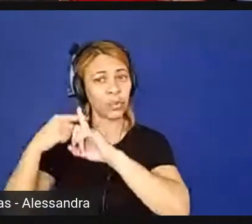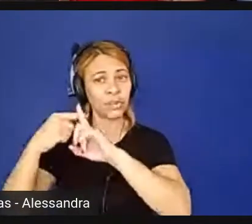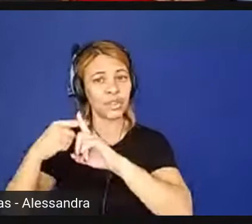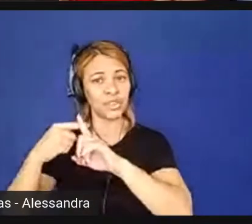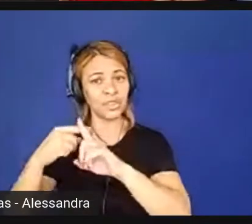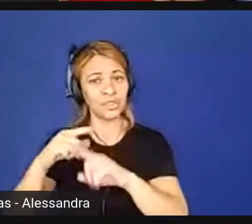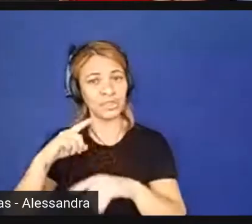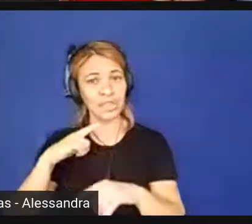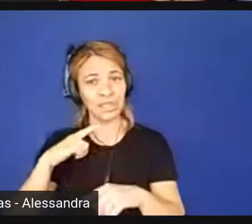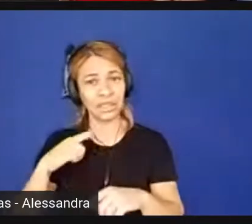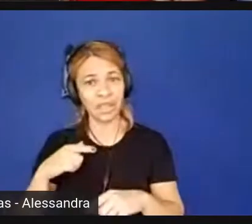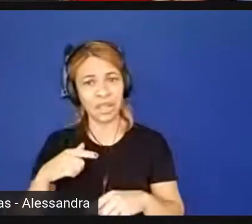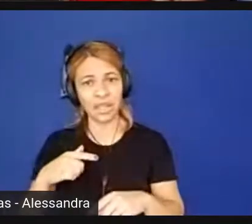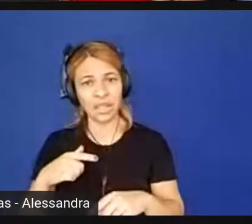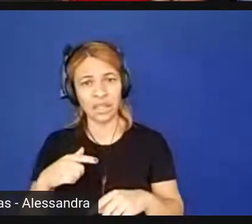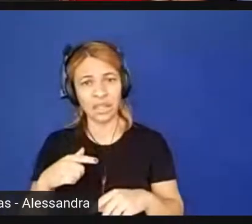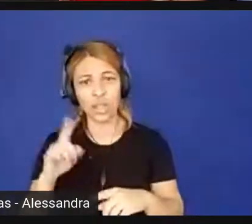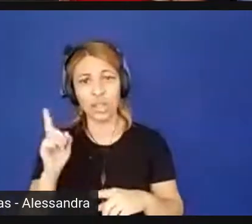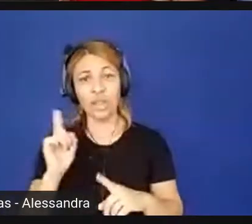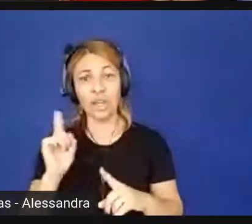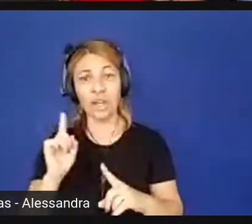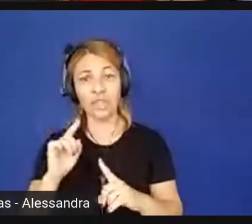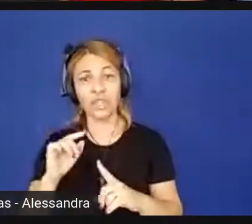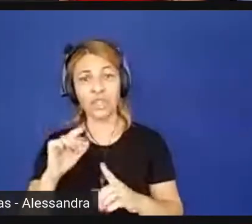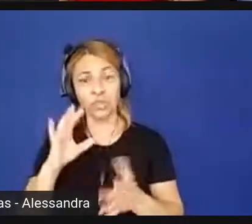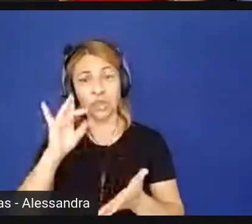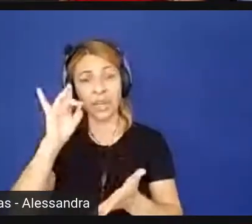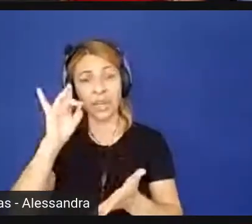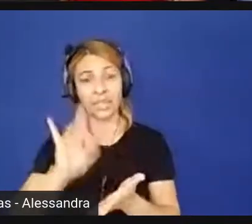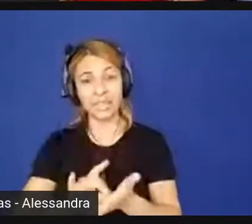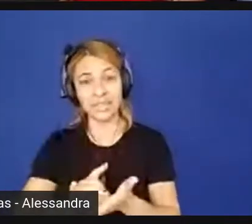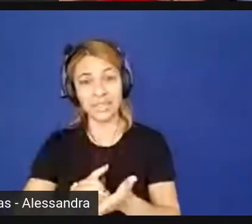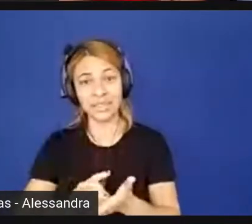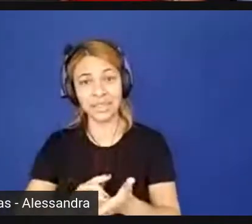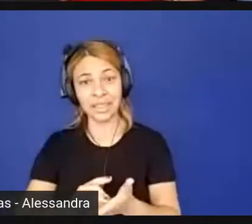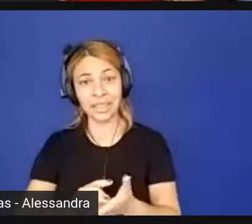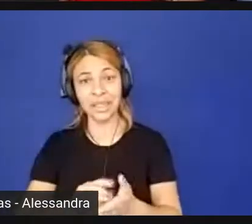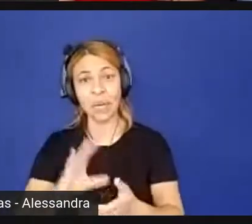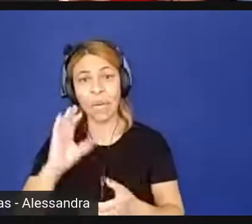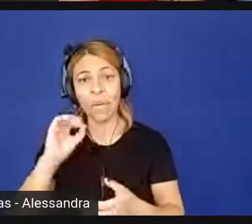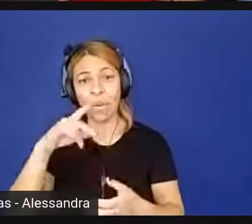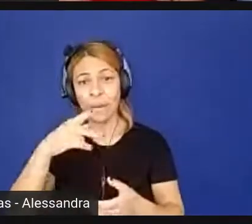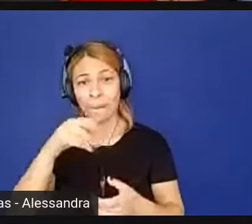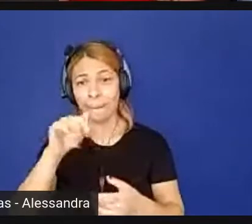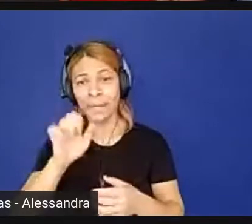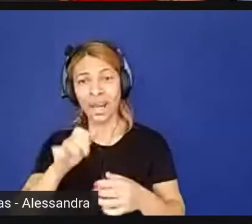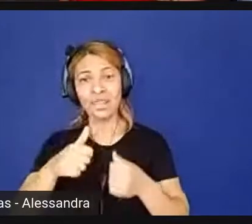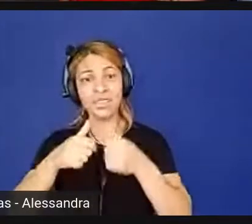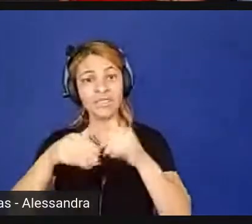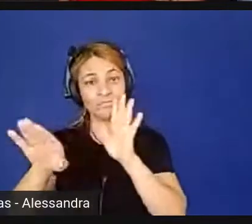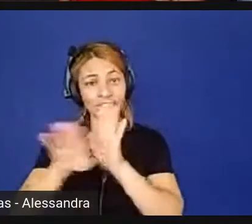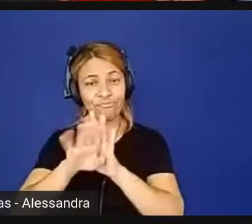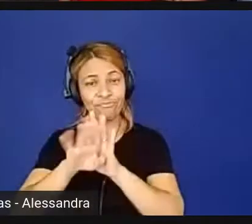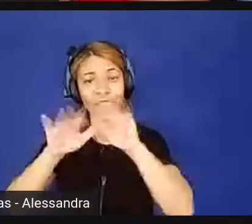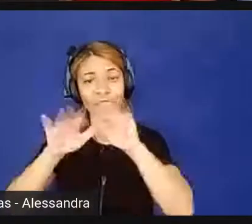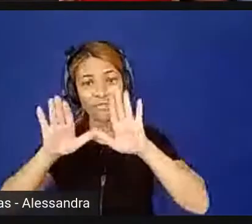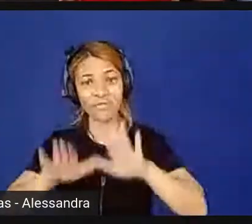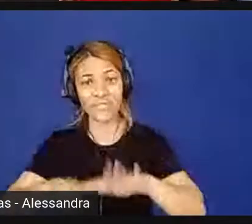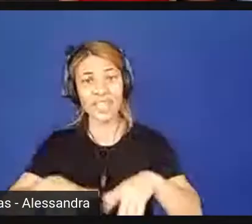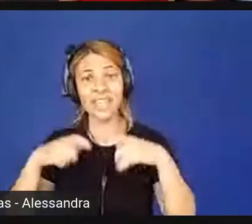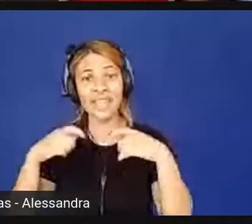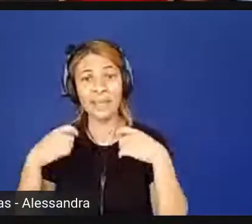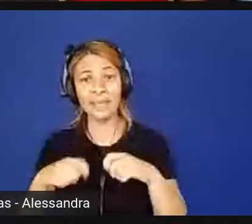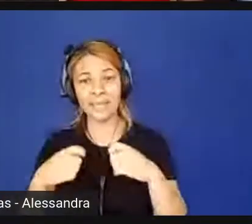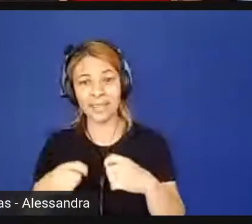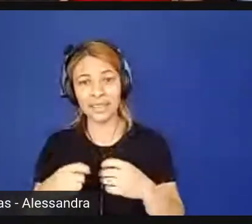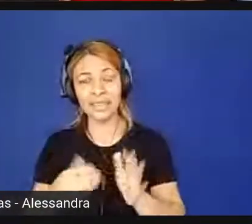mim, não, eu não sou otimista, eu sou realista. O compliance chegou para ficar e vai ser um instrumento que realmente vai cumprir o que ele se